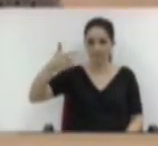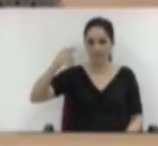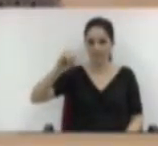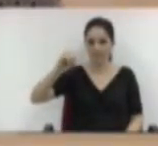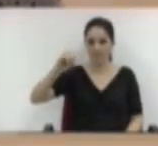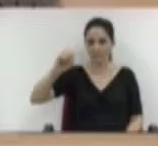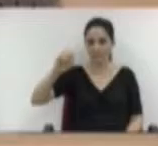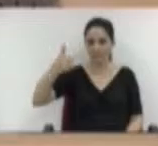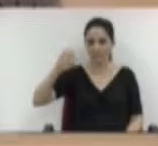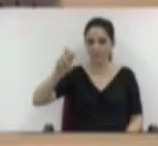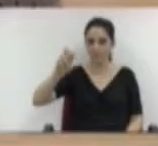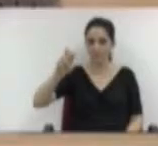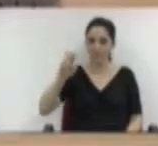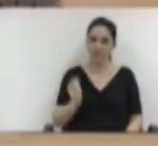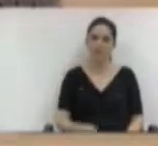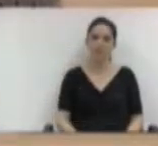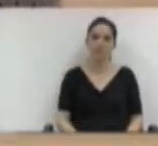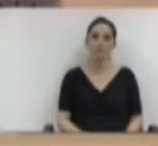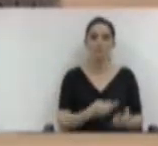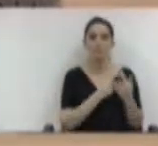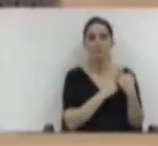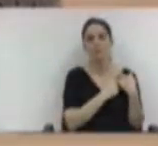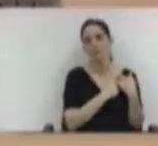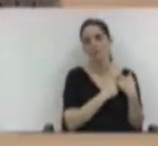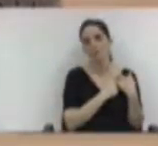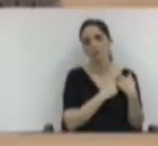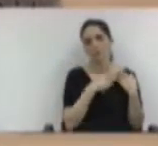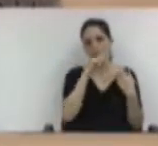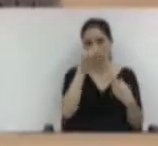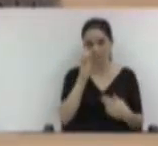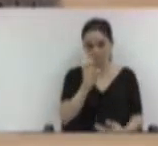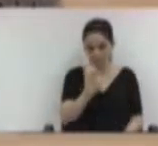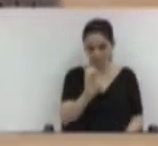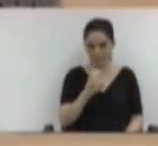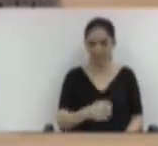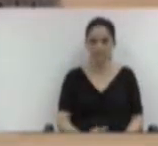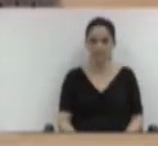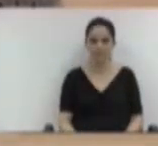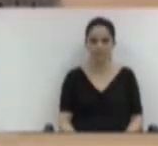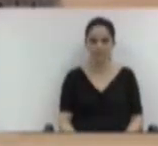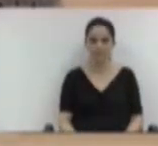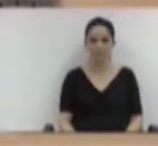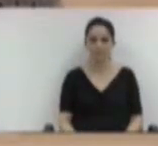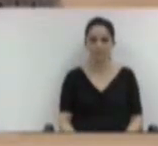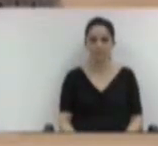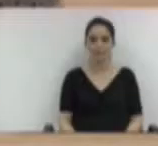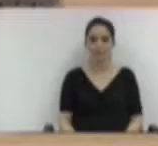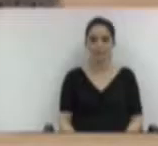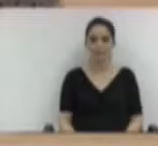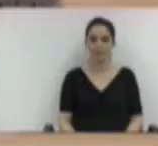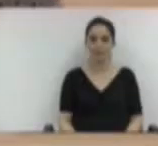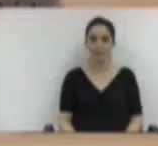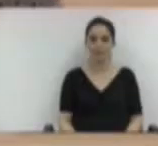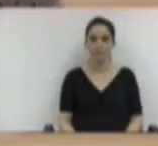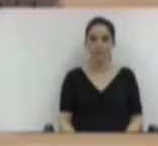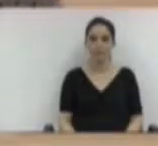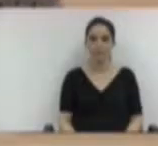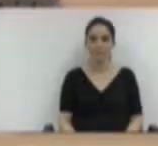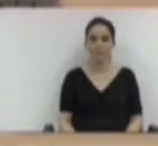909/2015. Autor, vereador José Roberto Bernardo. O requerimento